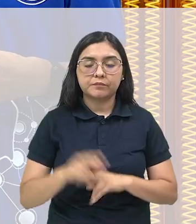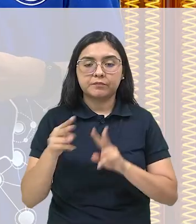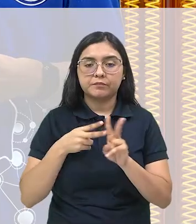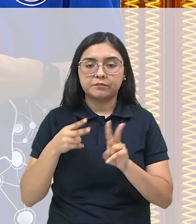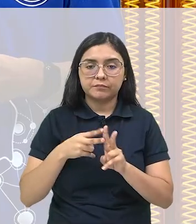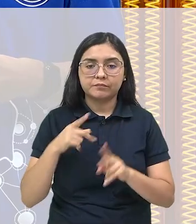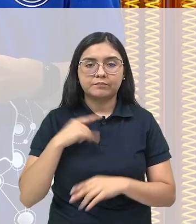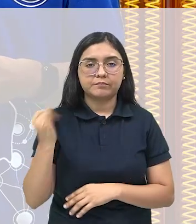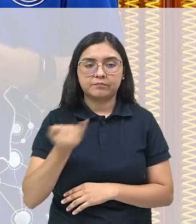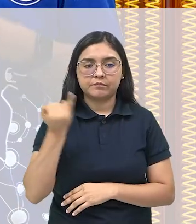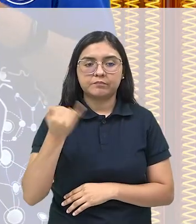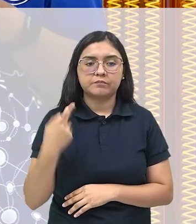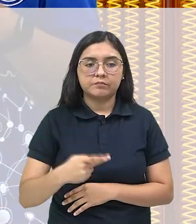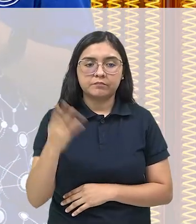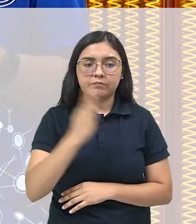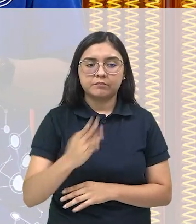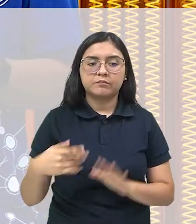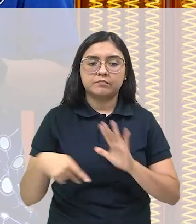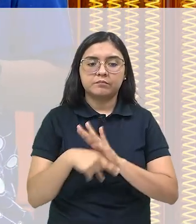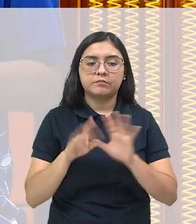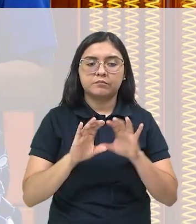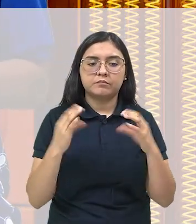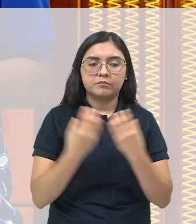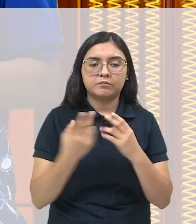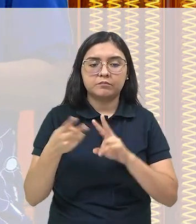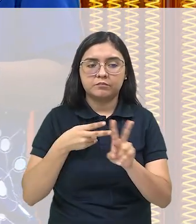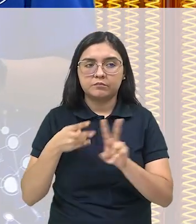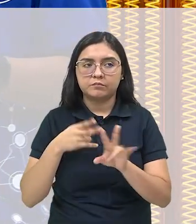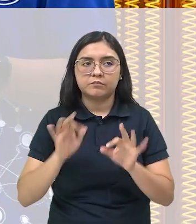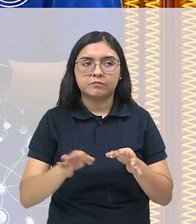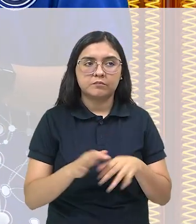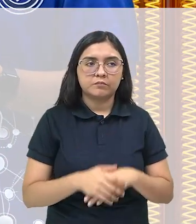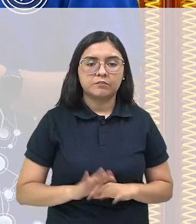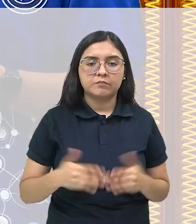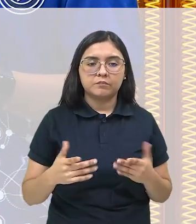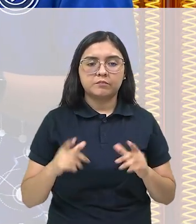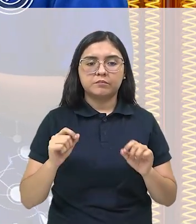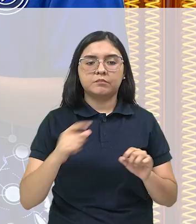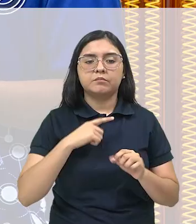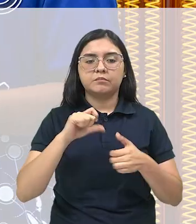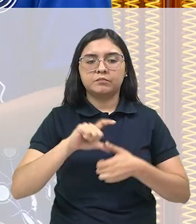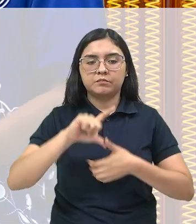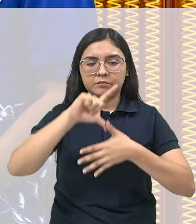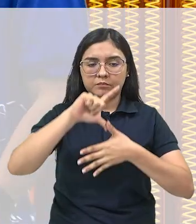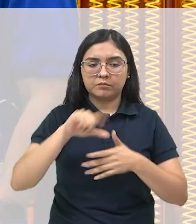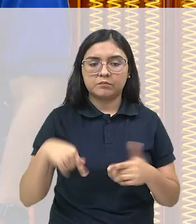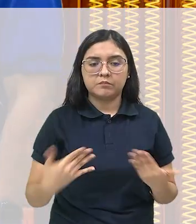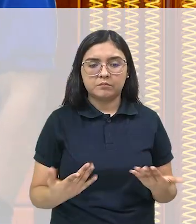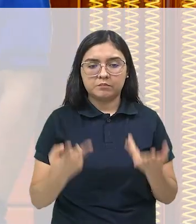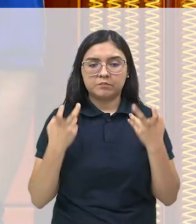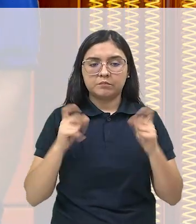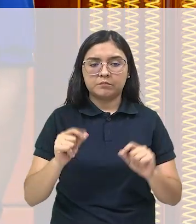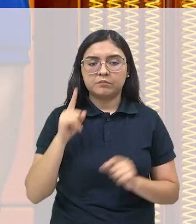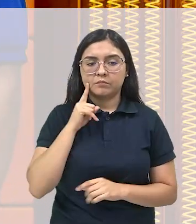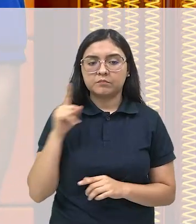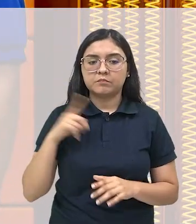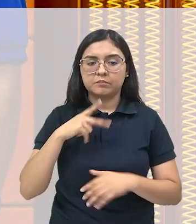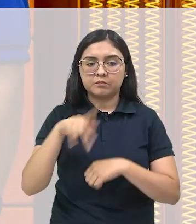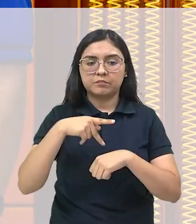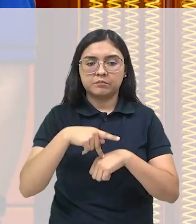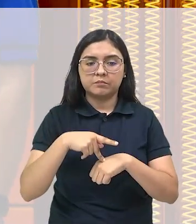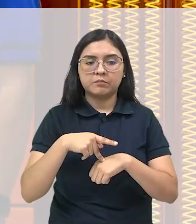dentro do território brasileiro as comunidades indígenas, né? Quando a gente fala de América Latina, a gente vê que tem países que